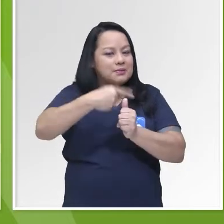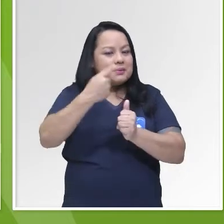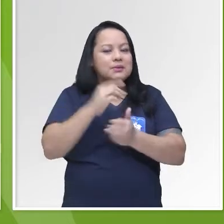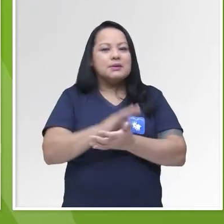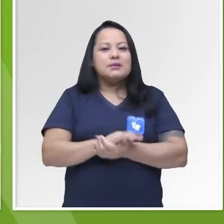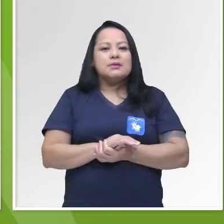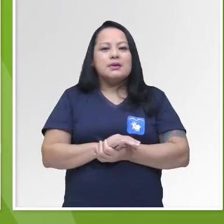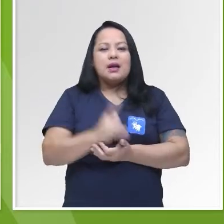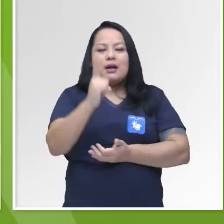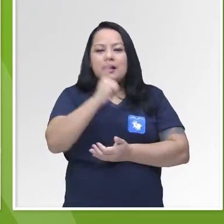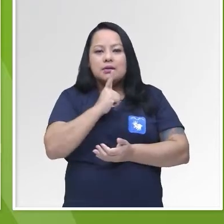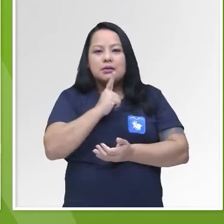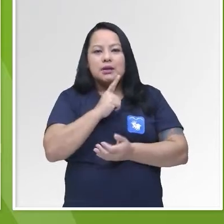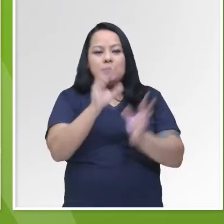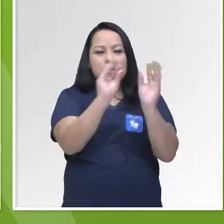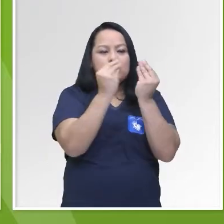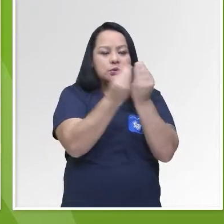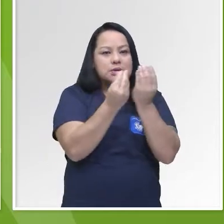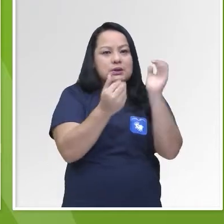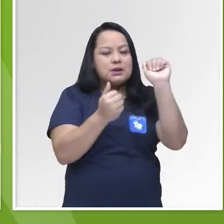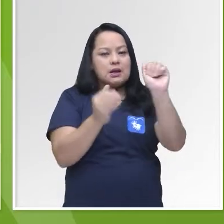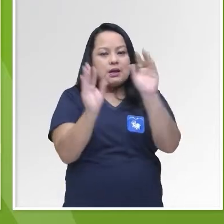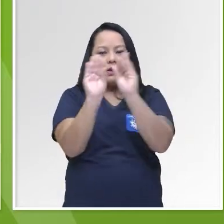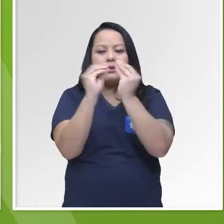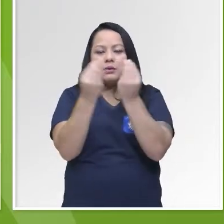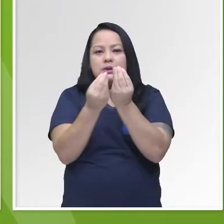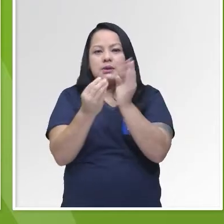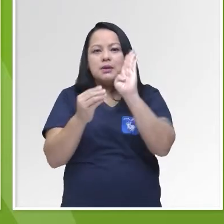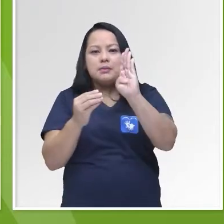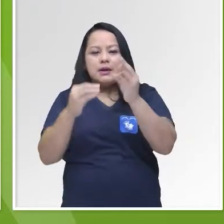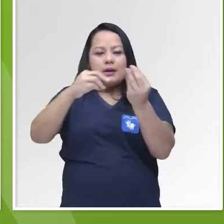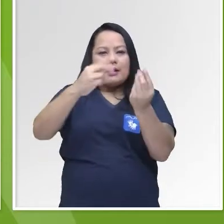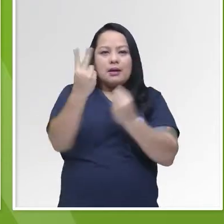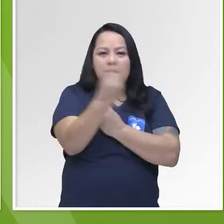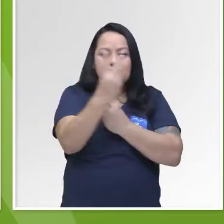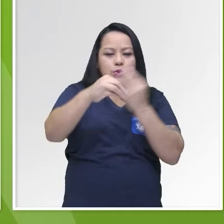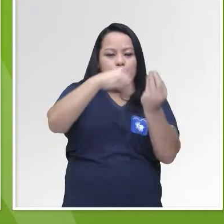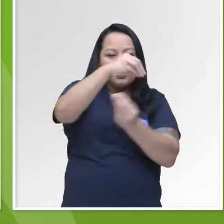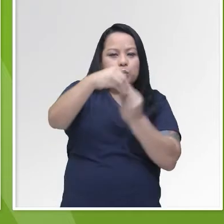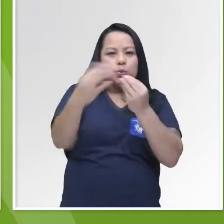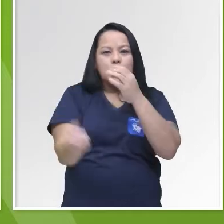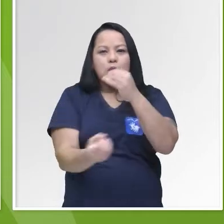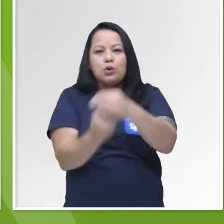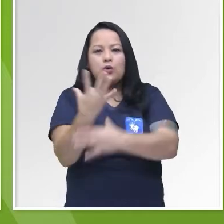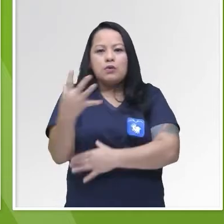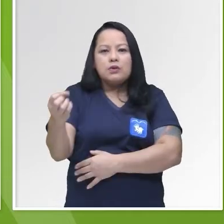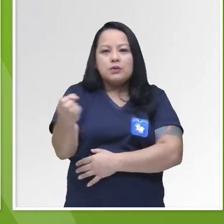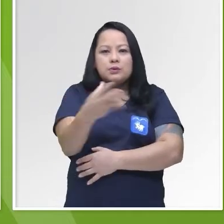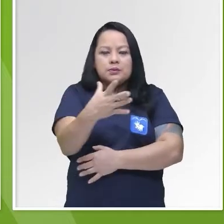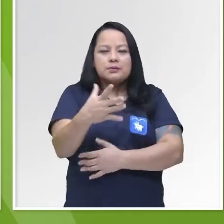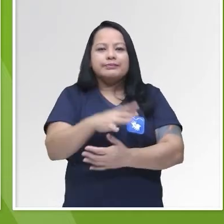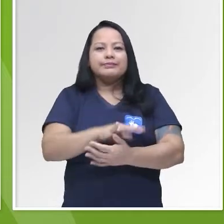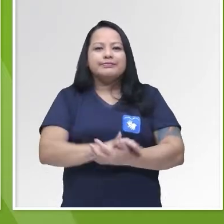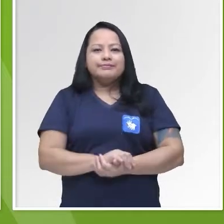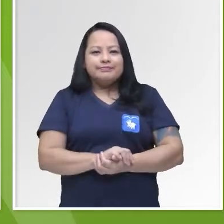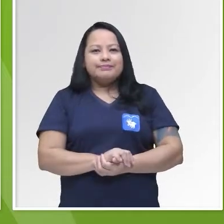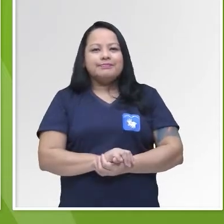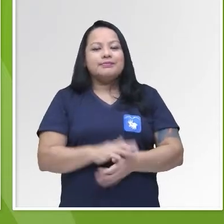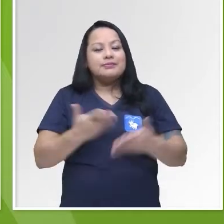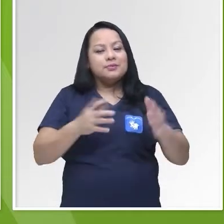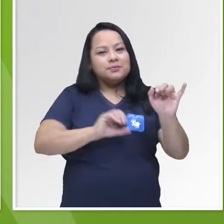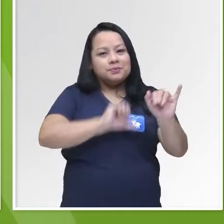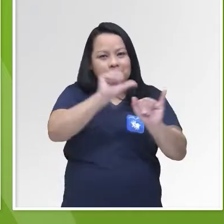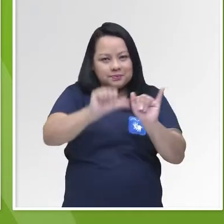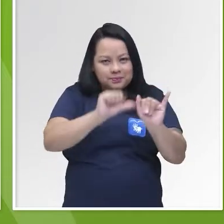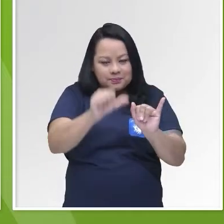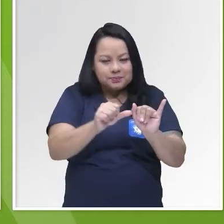tenho uma substância A, tenho uma substância B, reagem entre si, formando novas substâncias. Então, reações